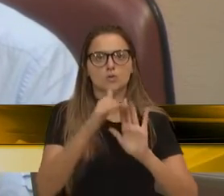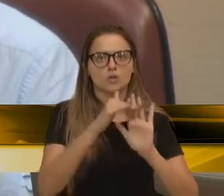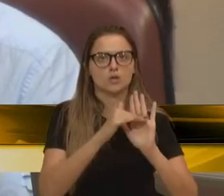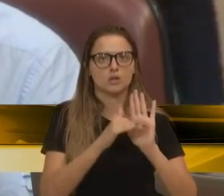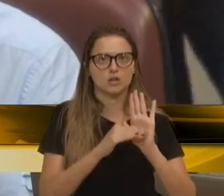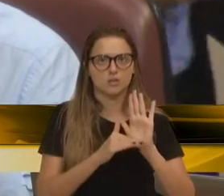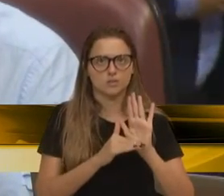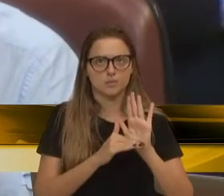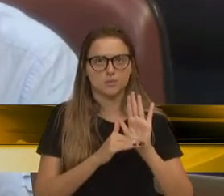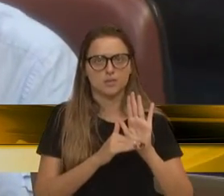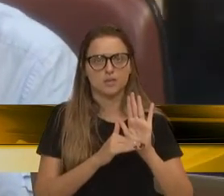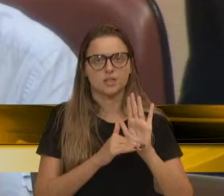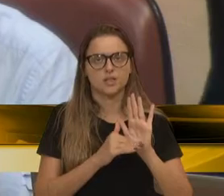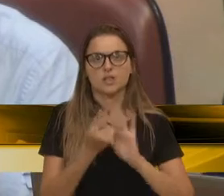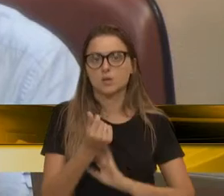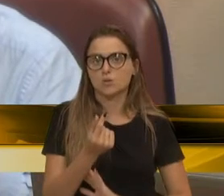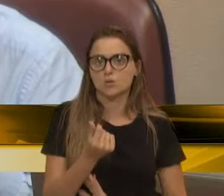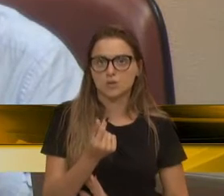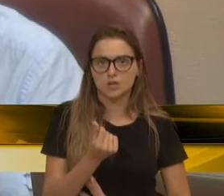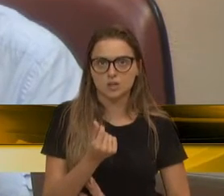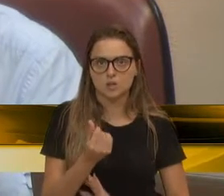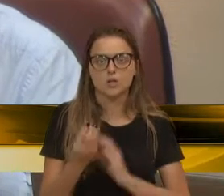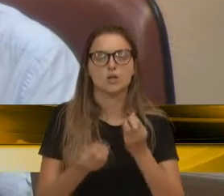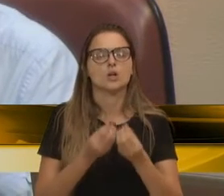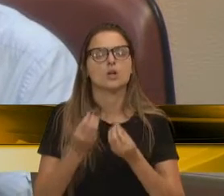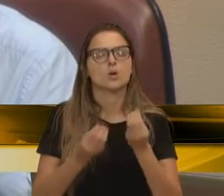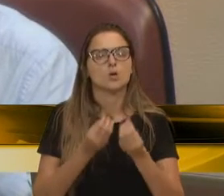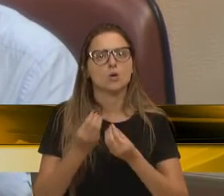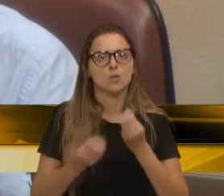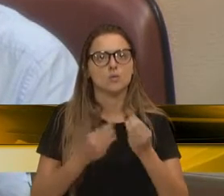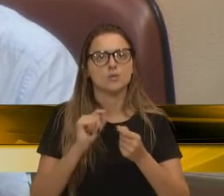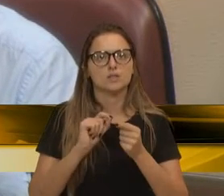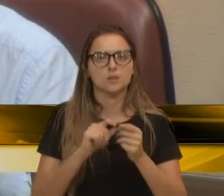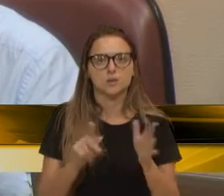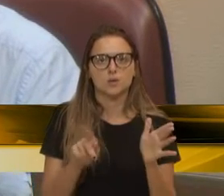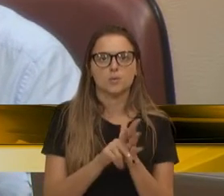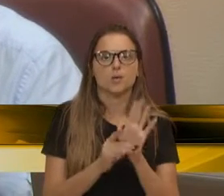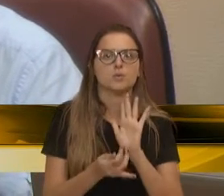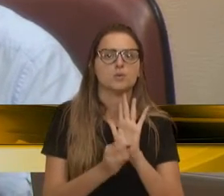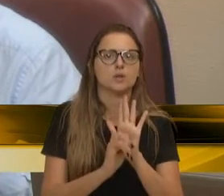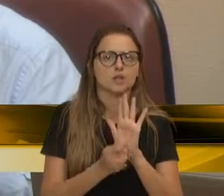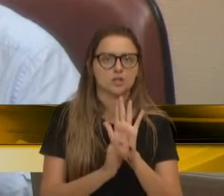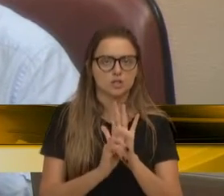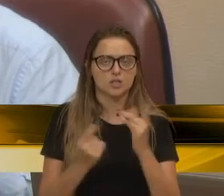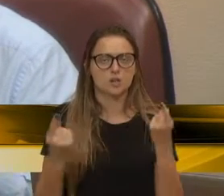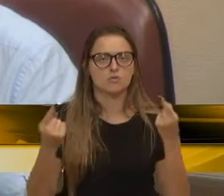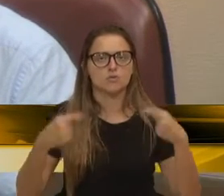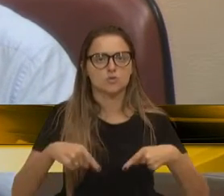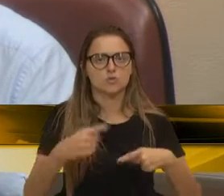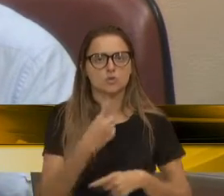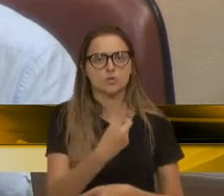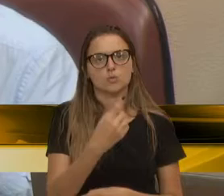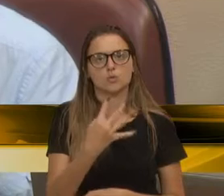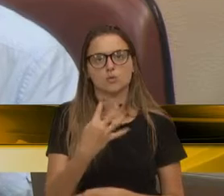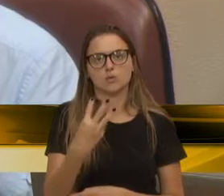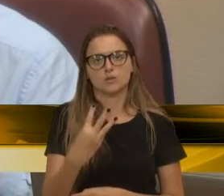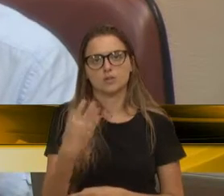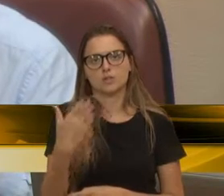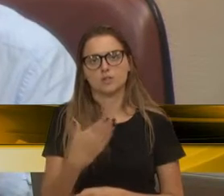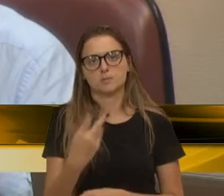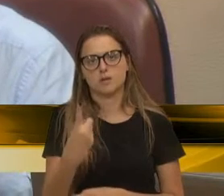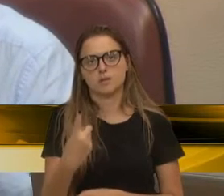instituída como instrumento para este fim pelo próprio edital de concorrência pública número 143 bar